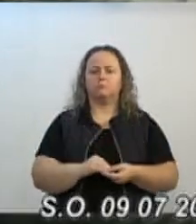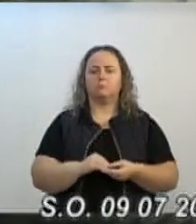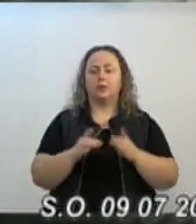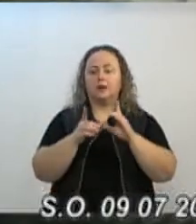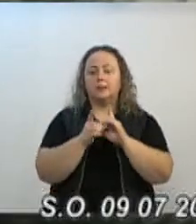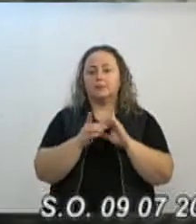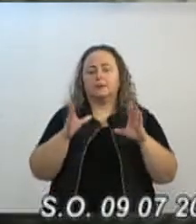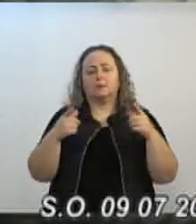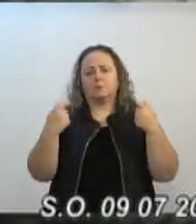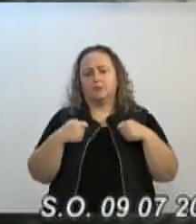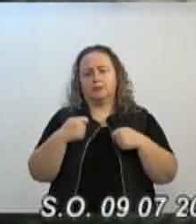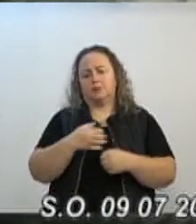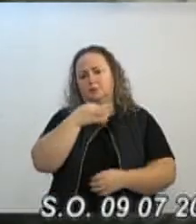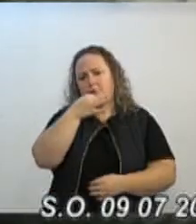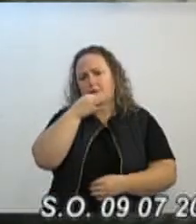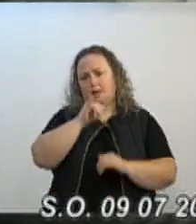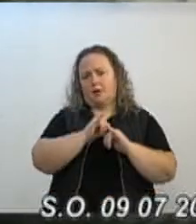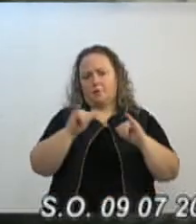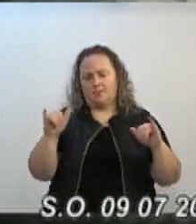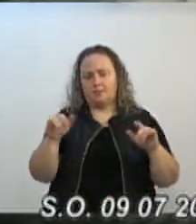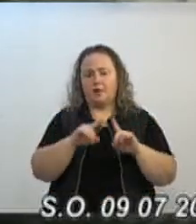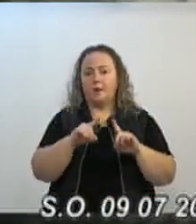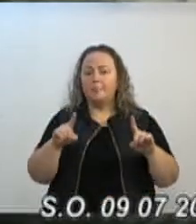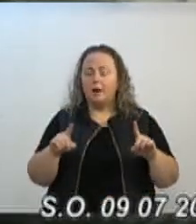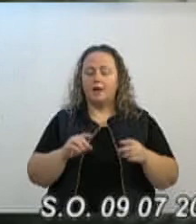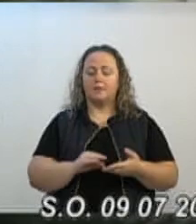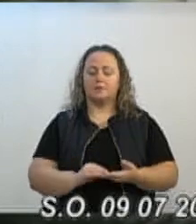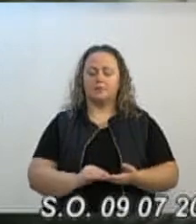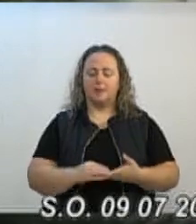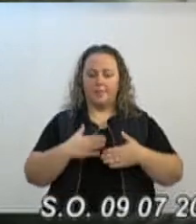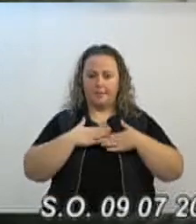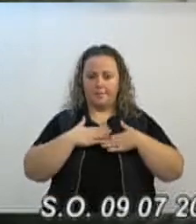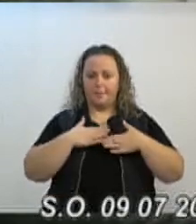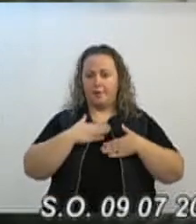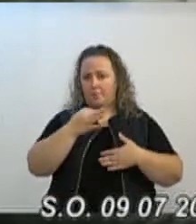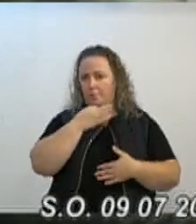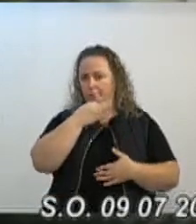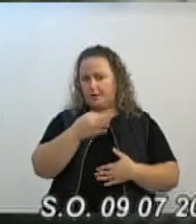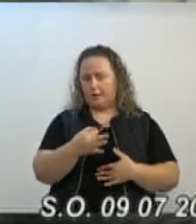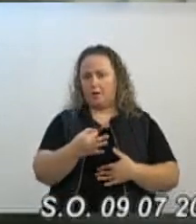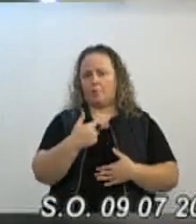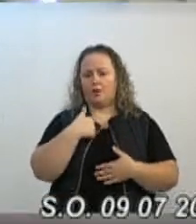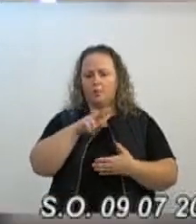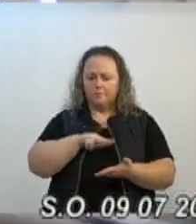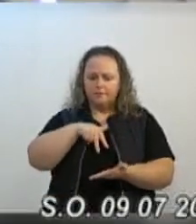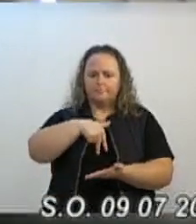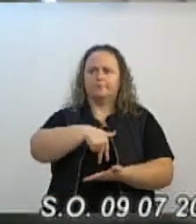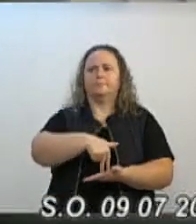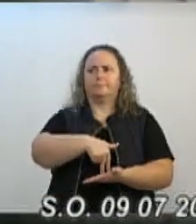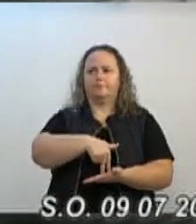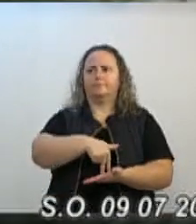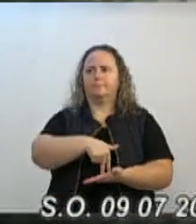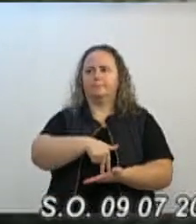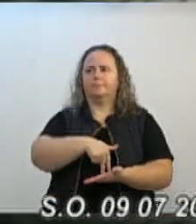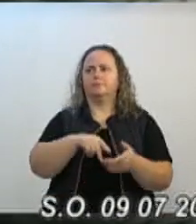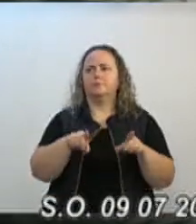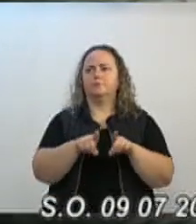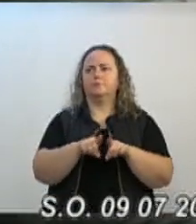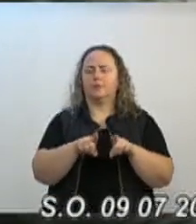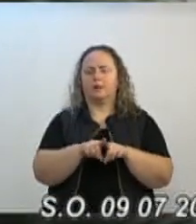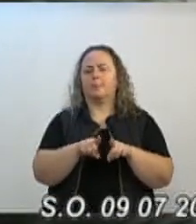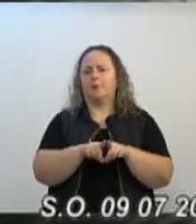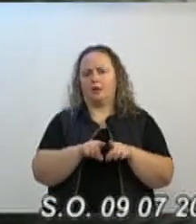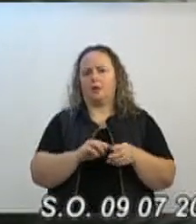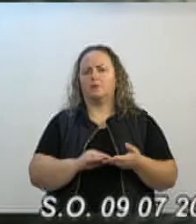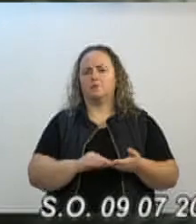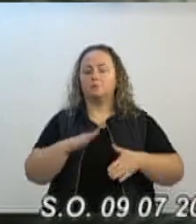democracia colocar isso. Só que quero deixar bem claro que eu tenho um posicionamento. Aliás, eu me posiciono muito, inclusive, além dos aspectos locais. Acho que,